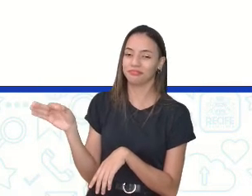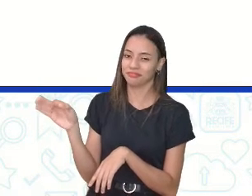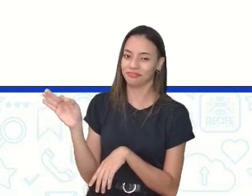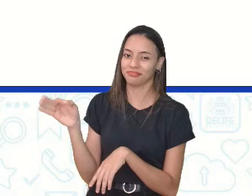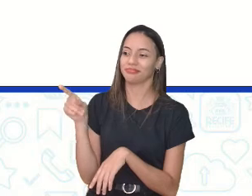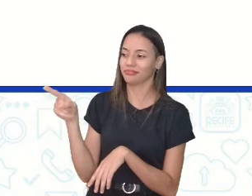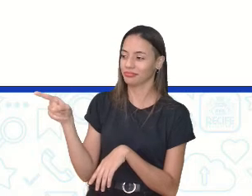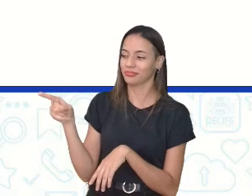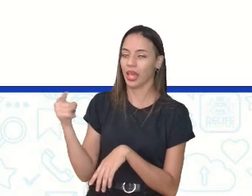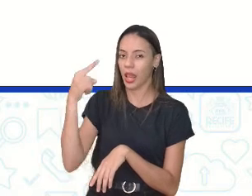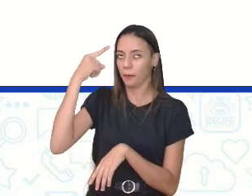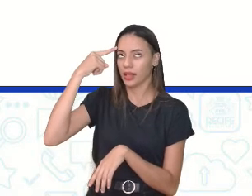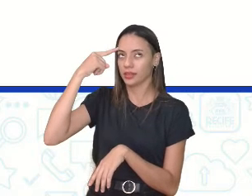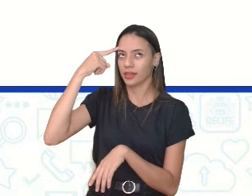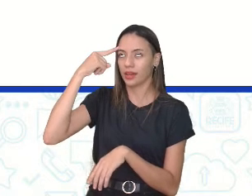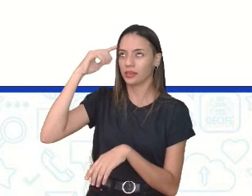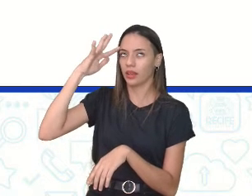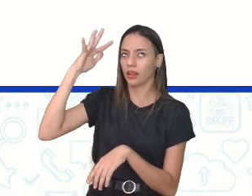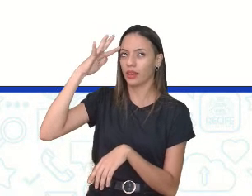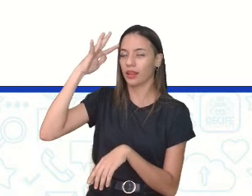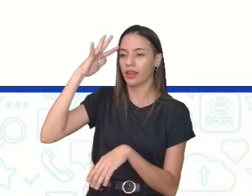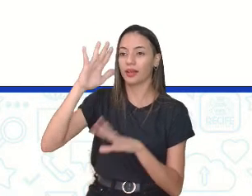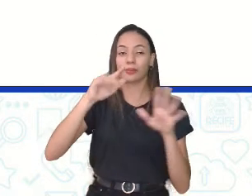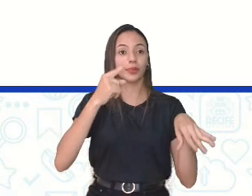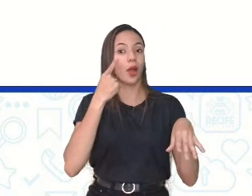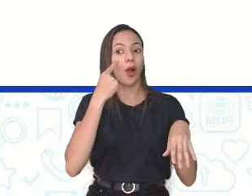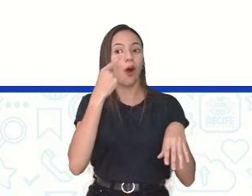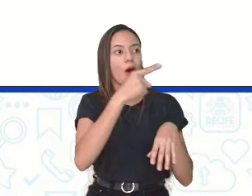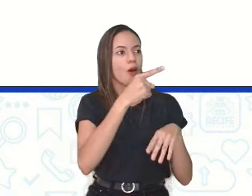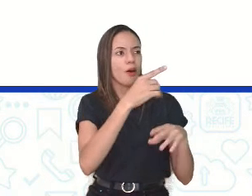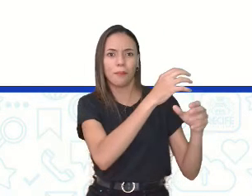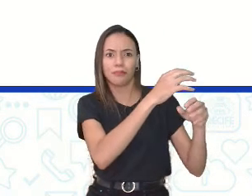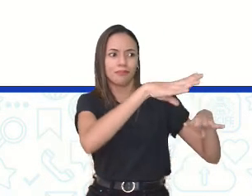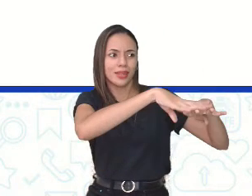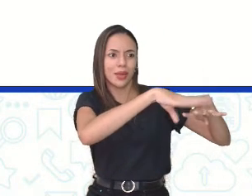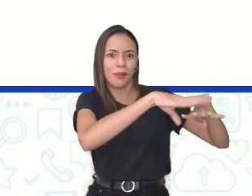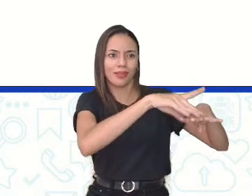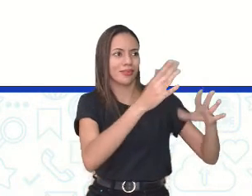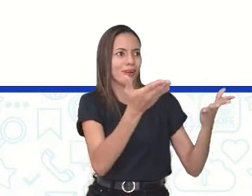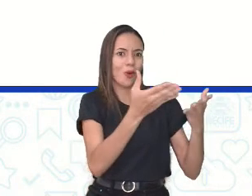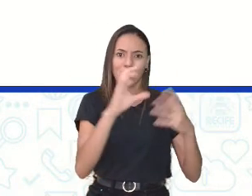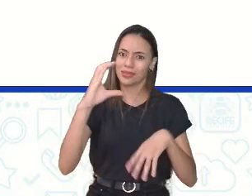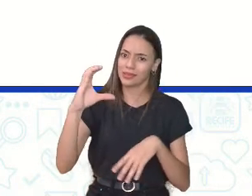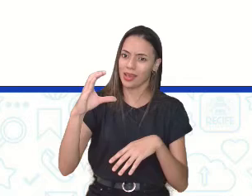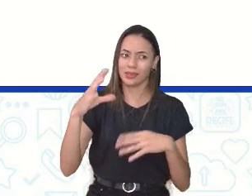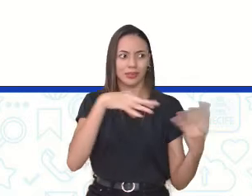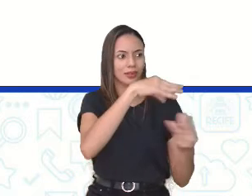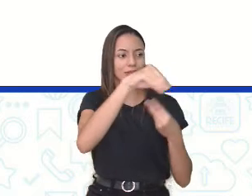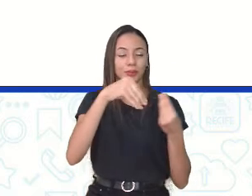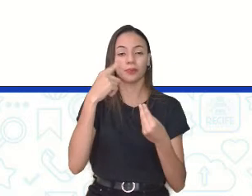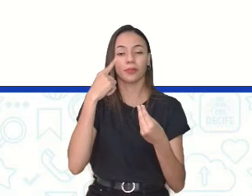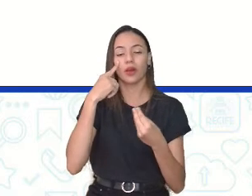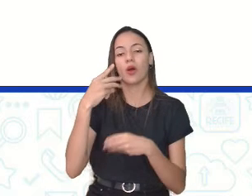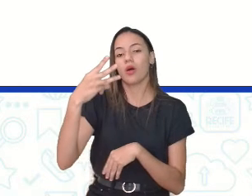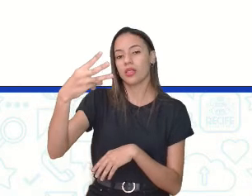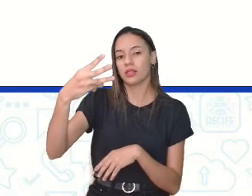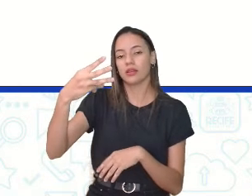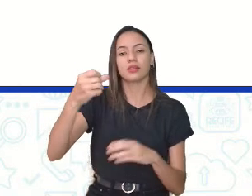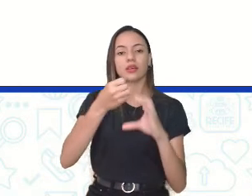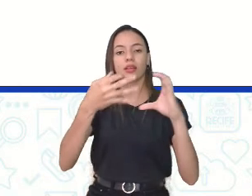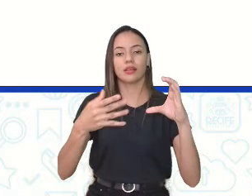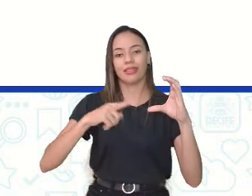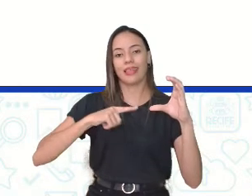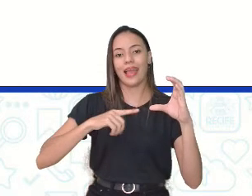se oriente, professora. Olha, ciências vai lá, mas matemática. Então, ó, mais outras 3 características, né? Que foram 7